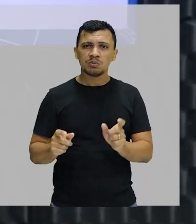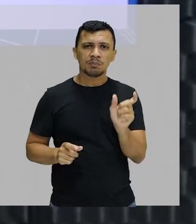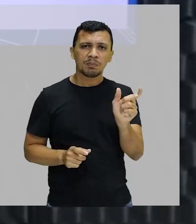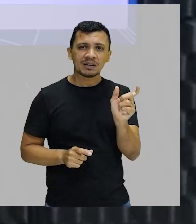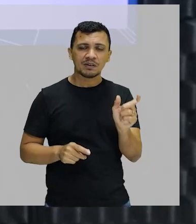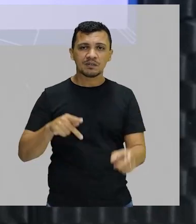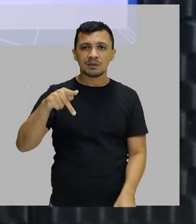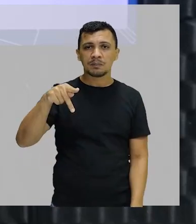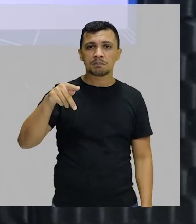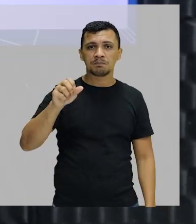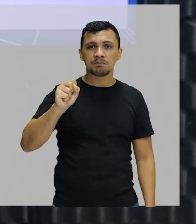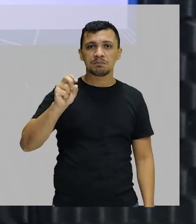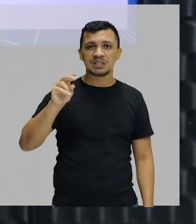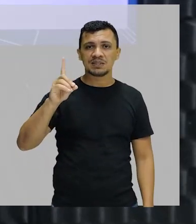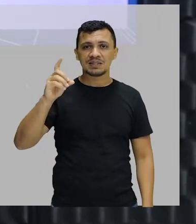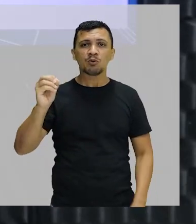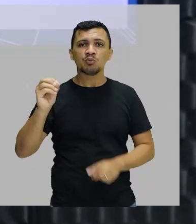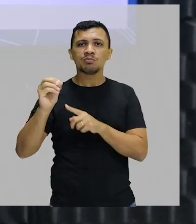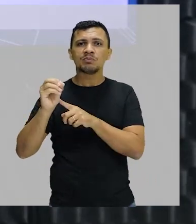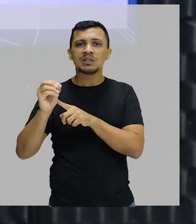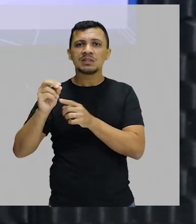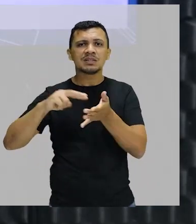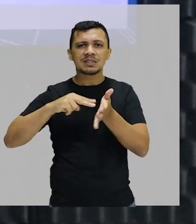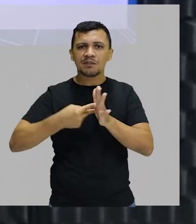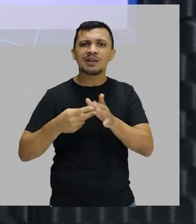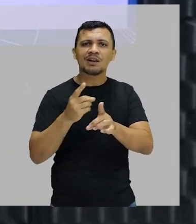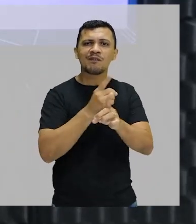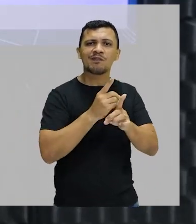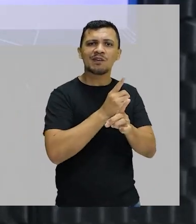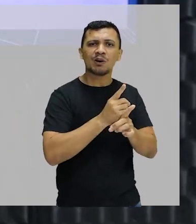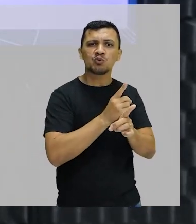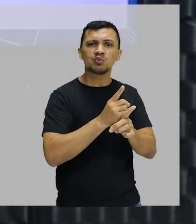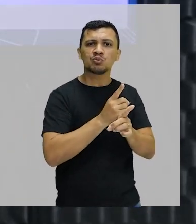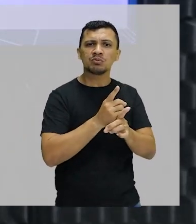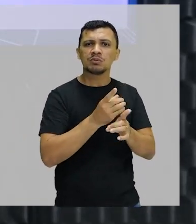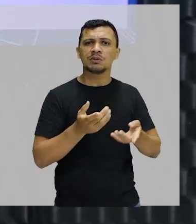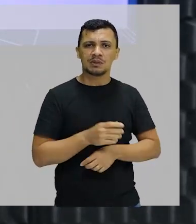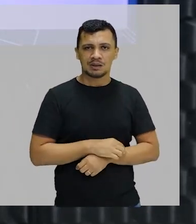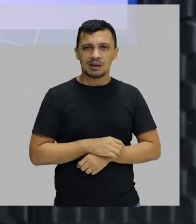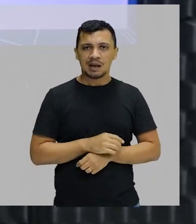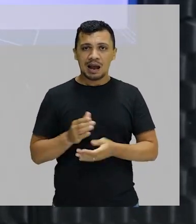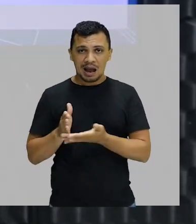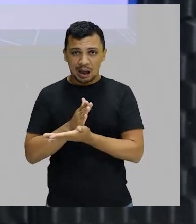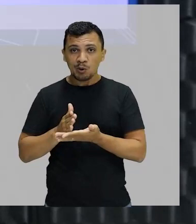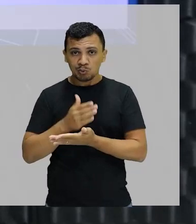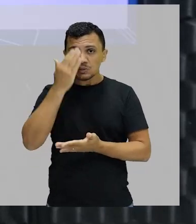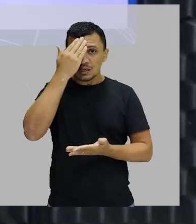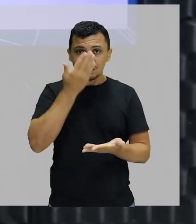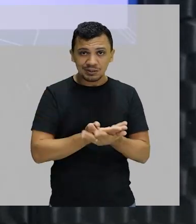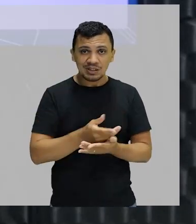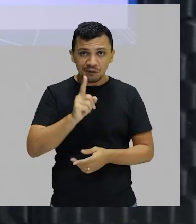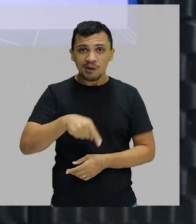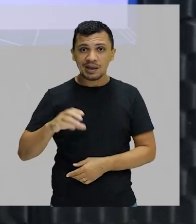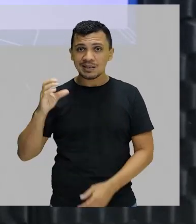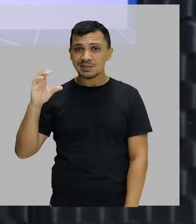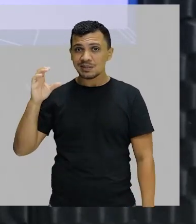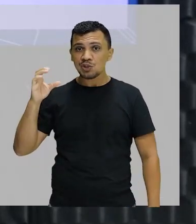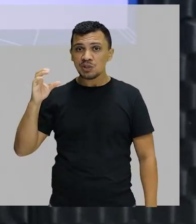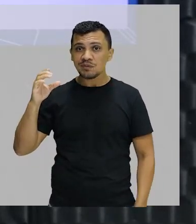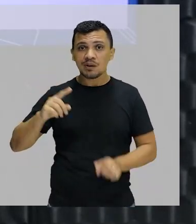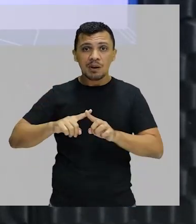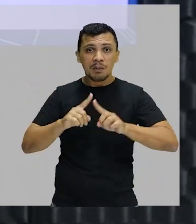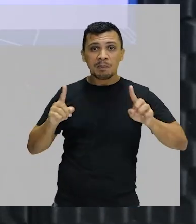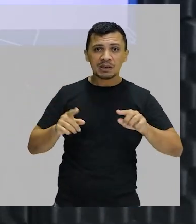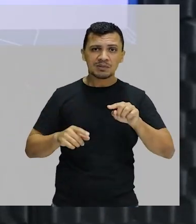quer dizer que é uma coisa falsa, né? Então muita gente considerava que aquilo era algo científico, mas acabou se vendo